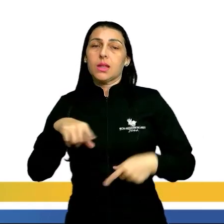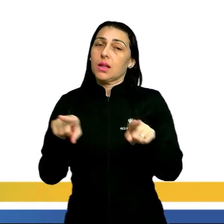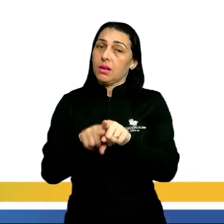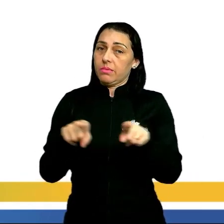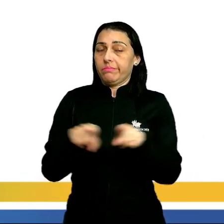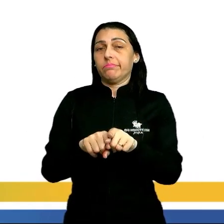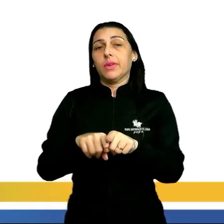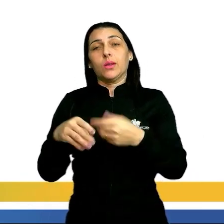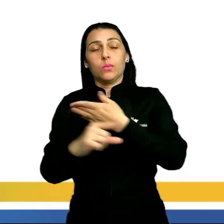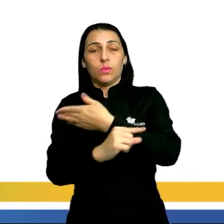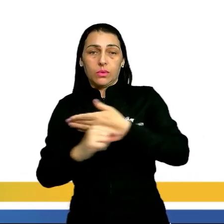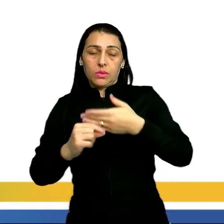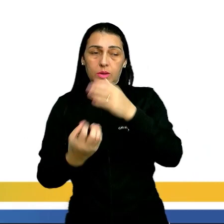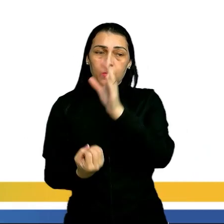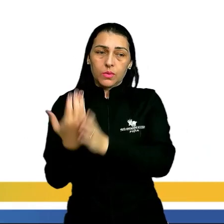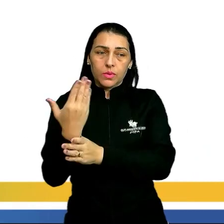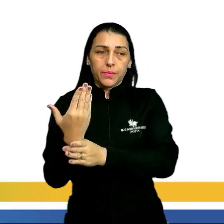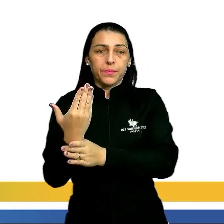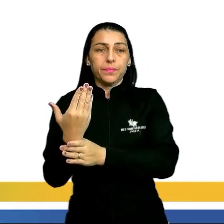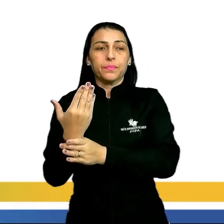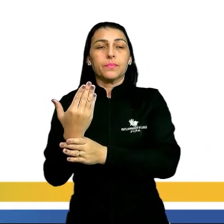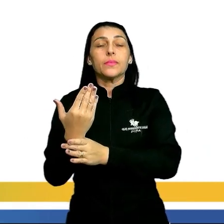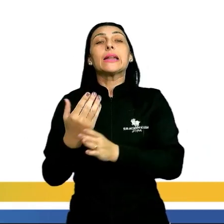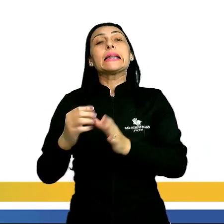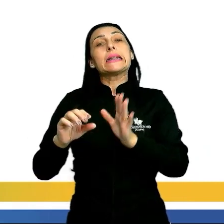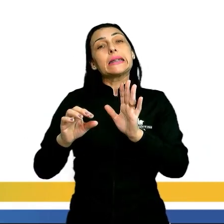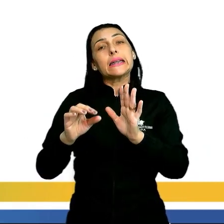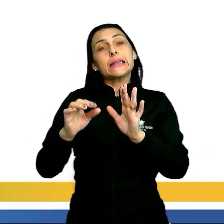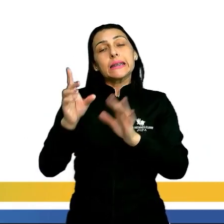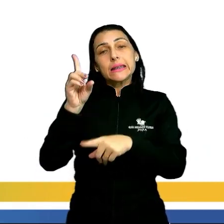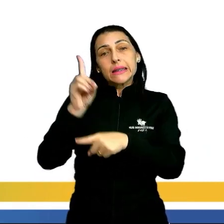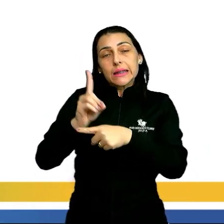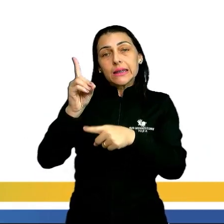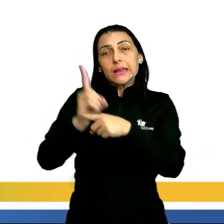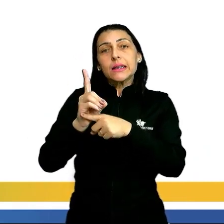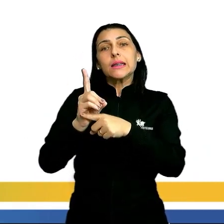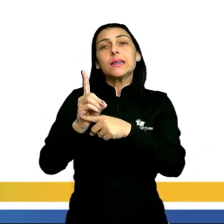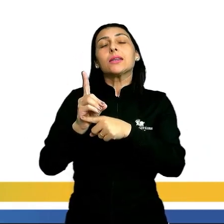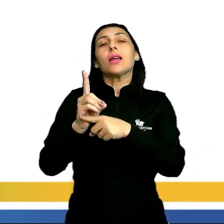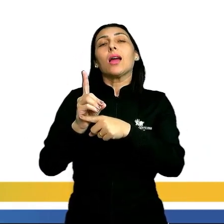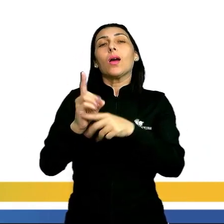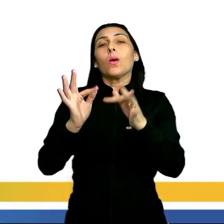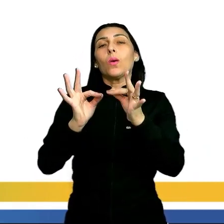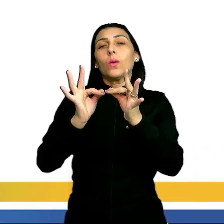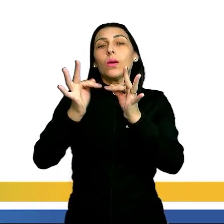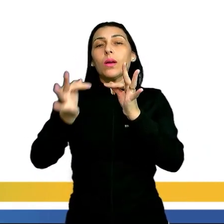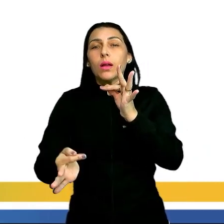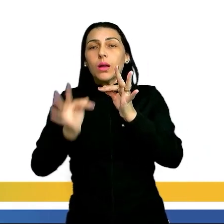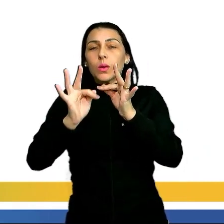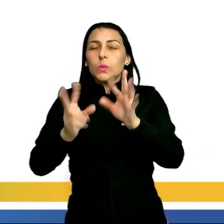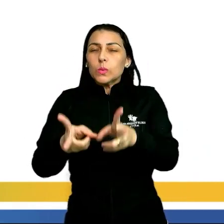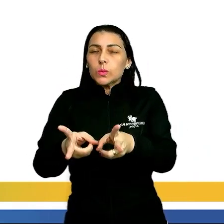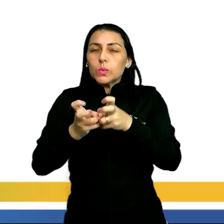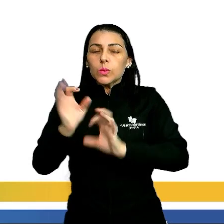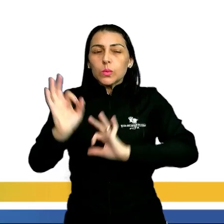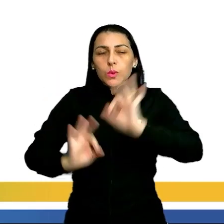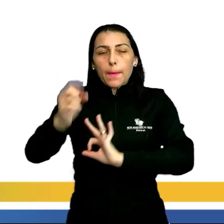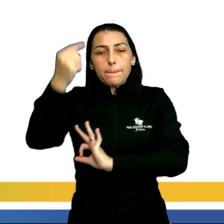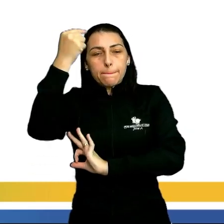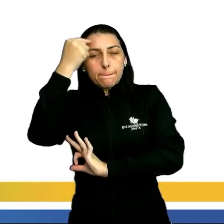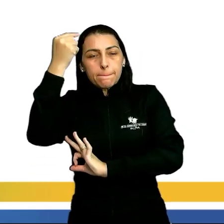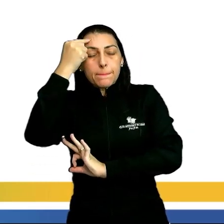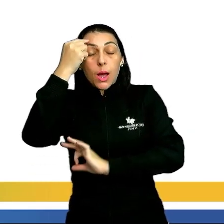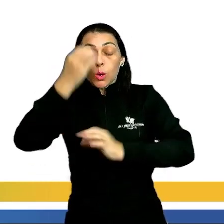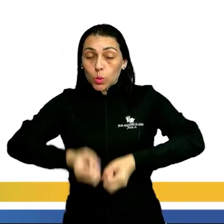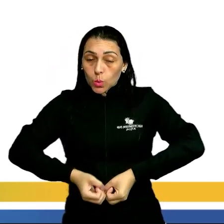do autor nessa produção. Letra D, arcadismo, porque explora a construção lógica e racional